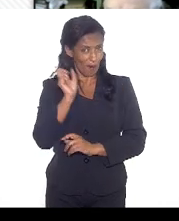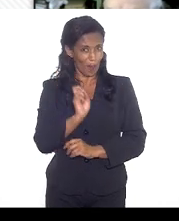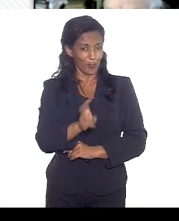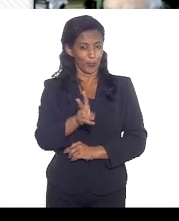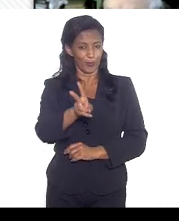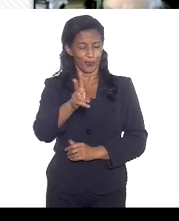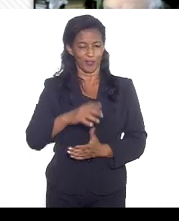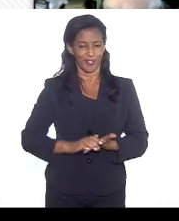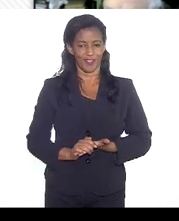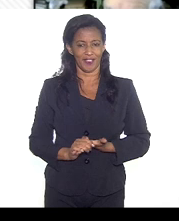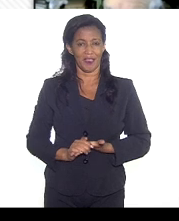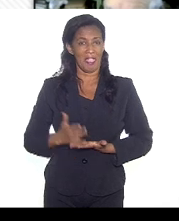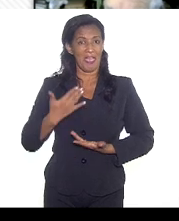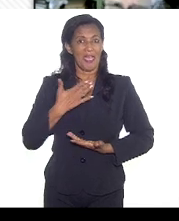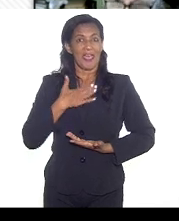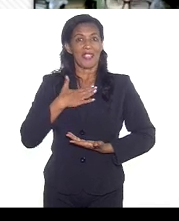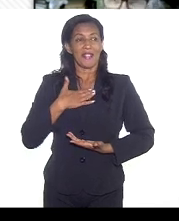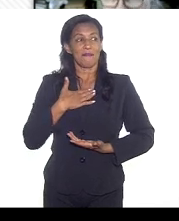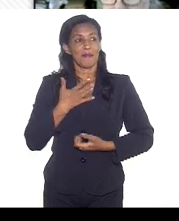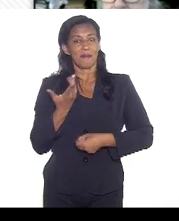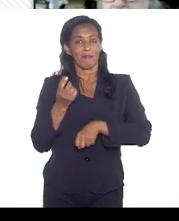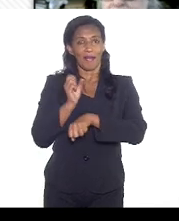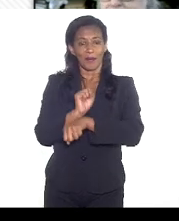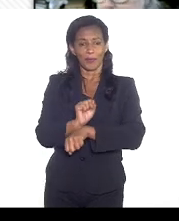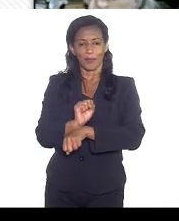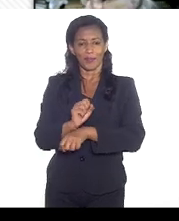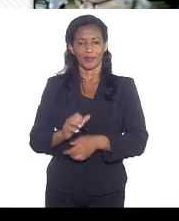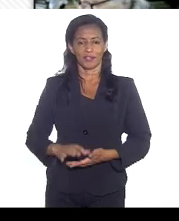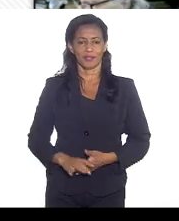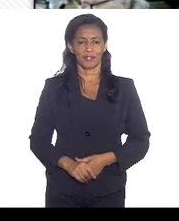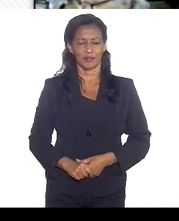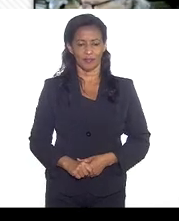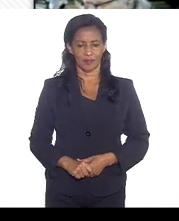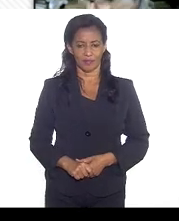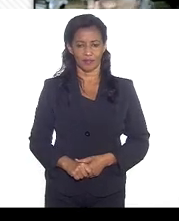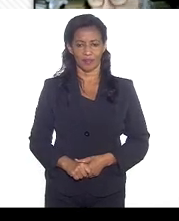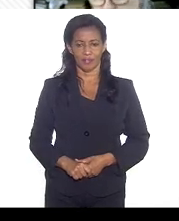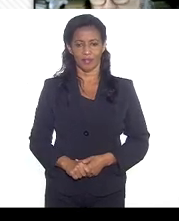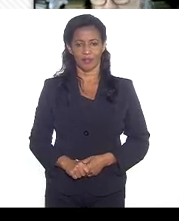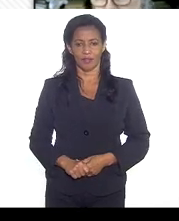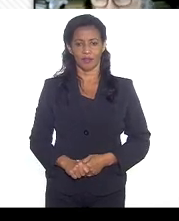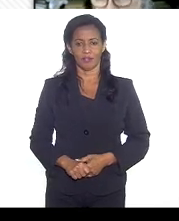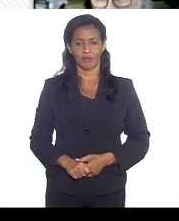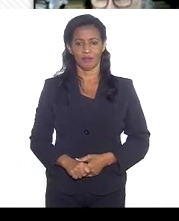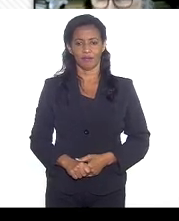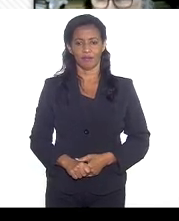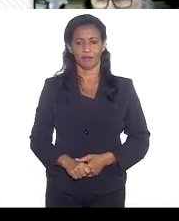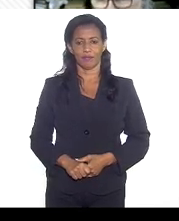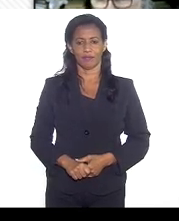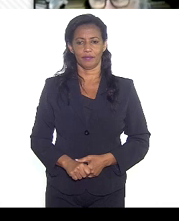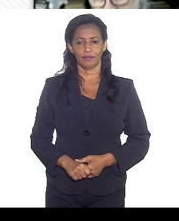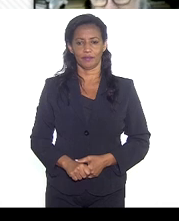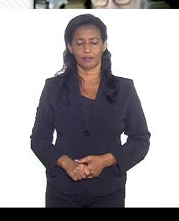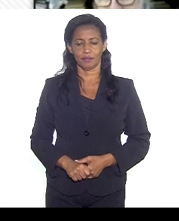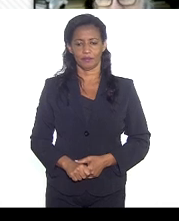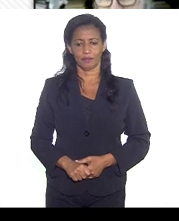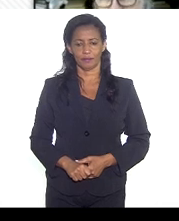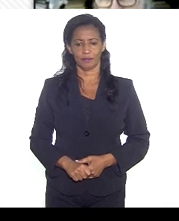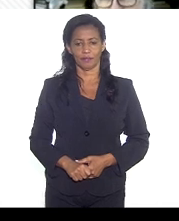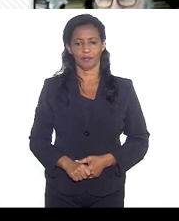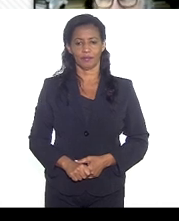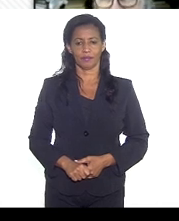Não está funcionando. Para mim está congelada na mesma slide. Eu acho que o Fortunato pode ter caído.